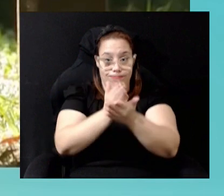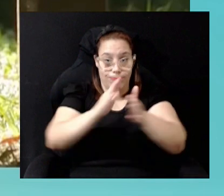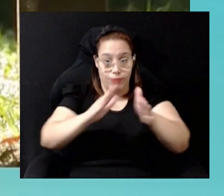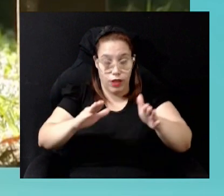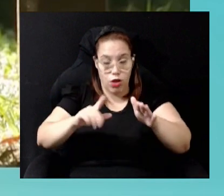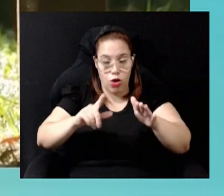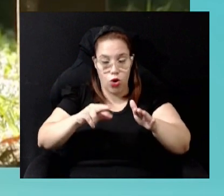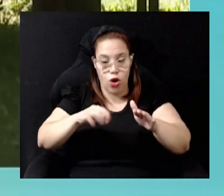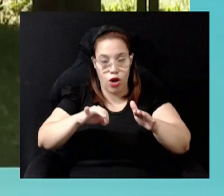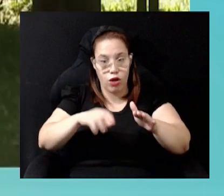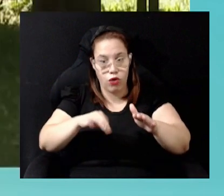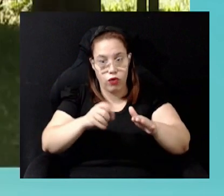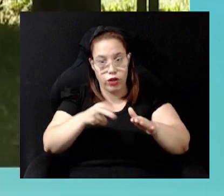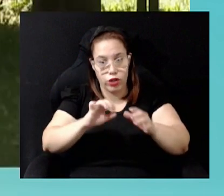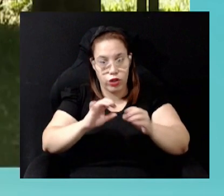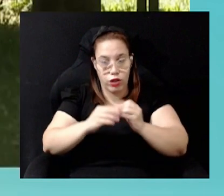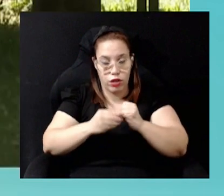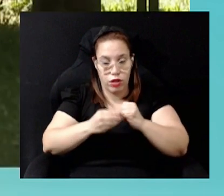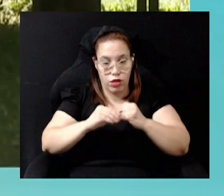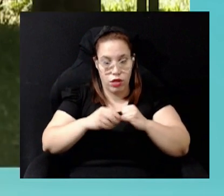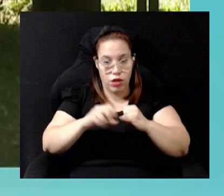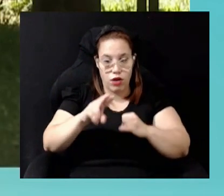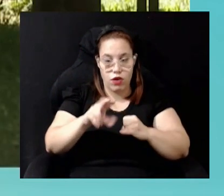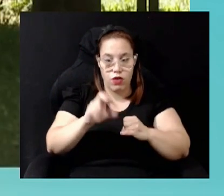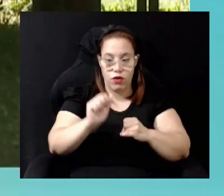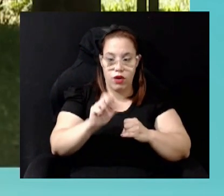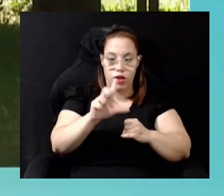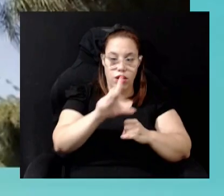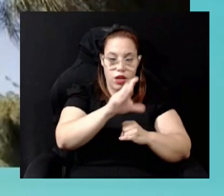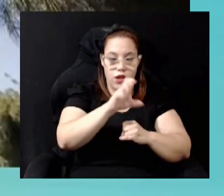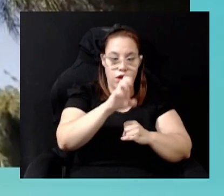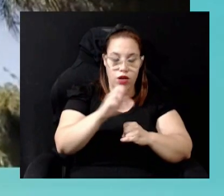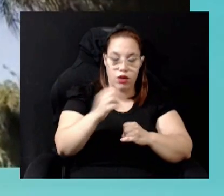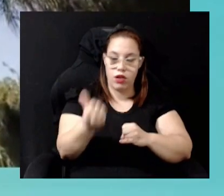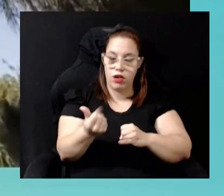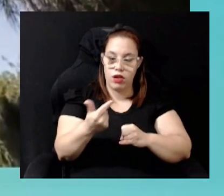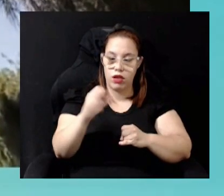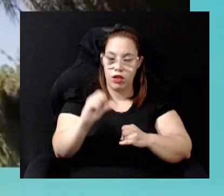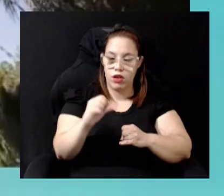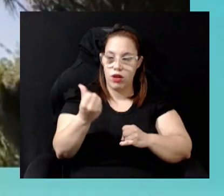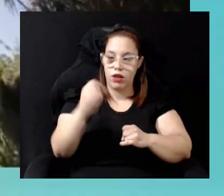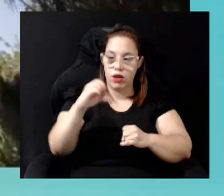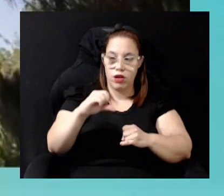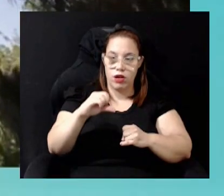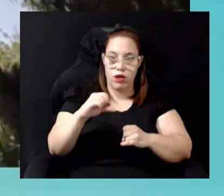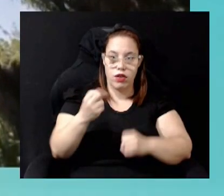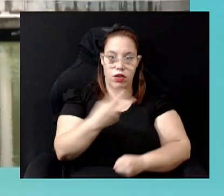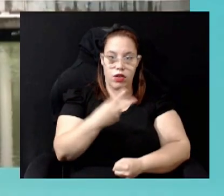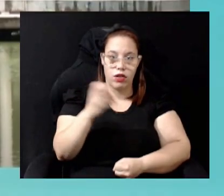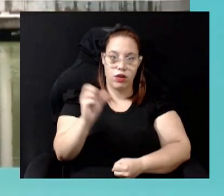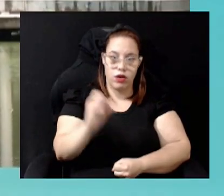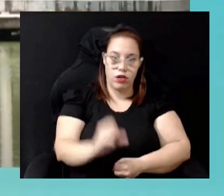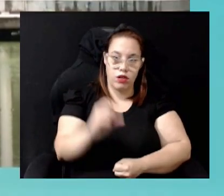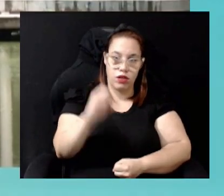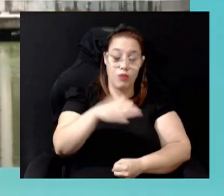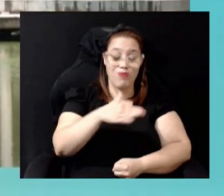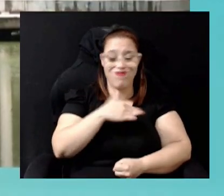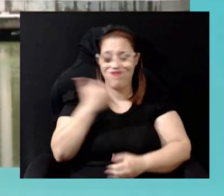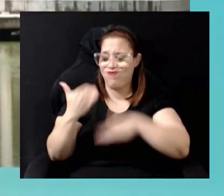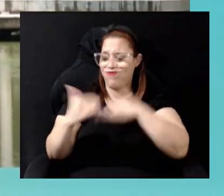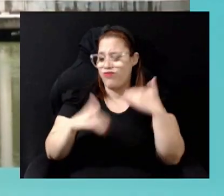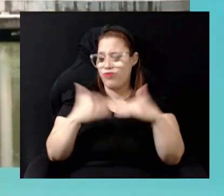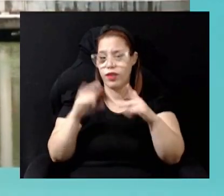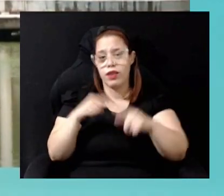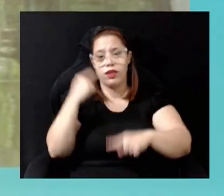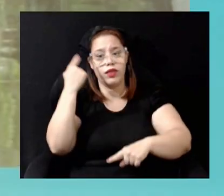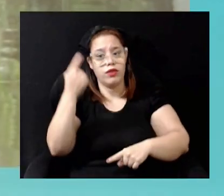da mineradora Vale, em 2019, que deixou 259 mortos. Embora tenha sido fechado